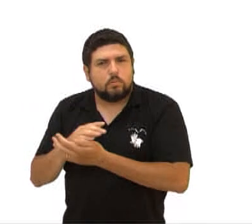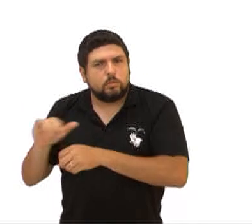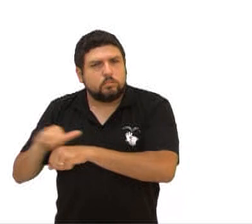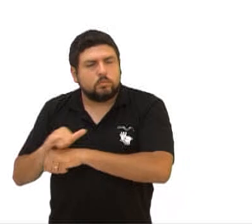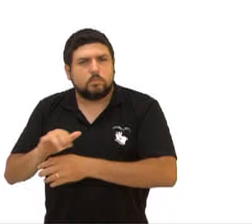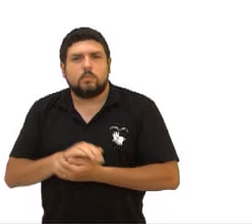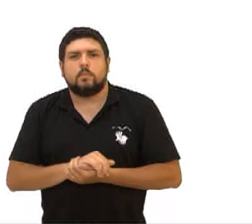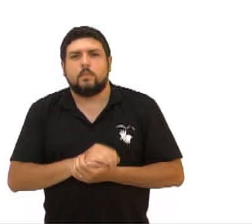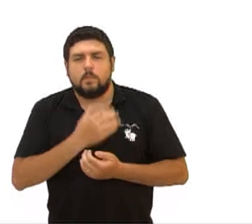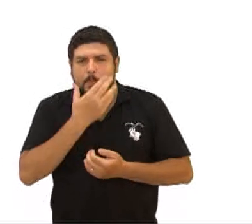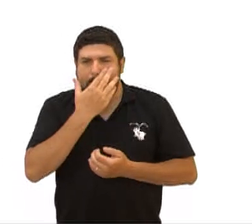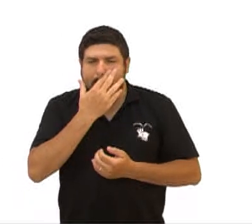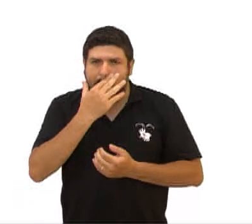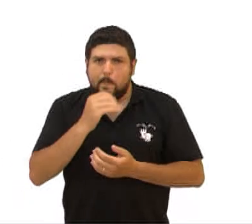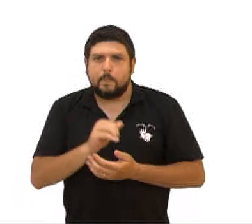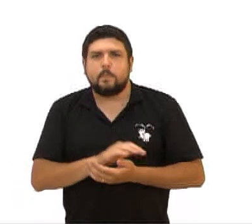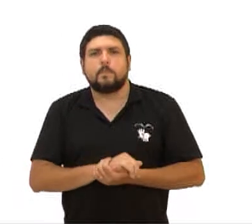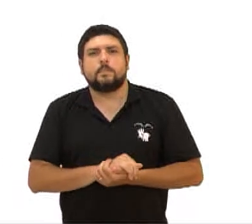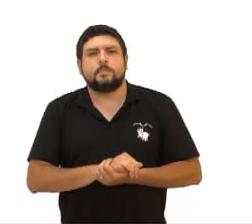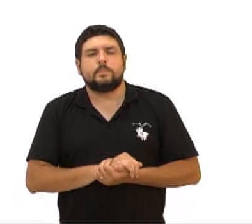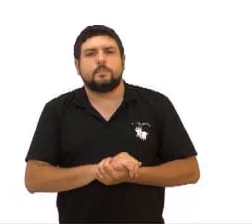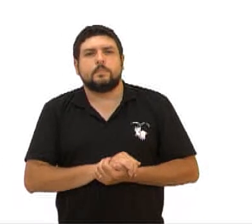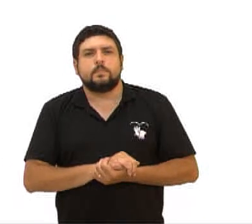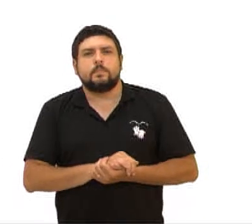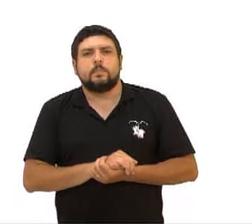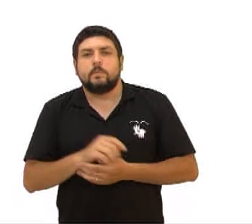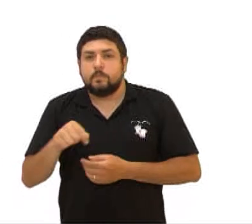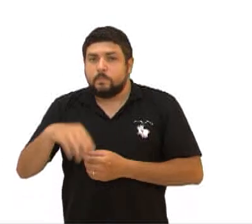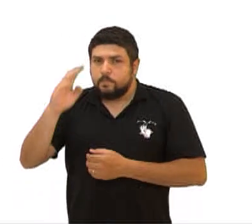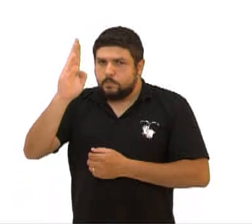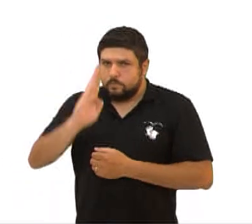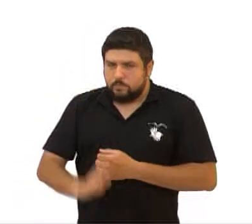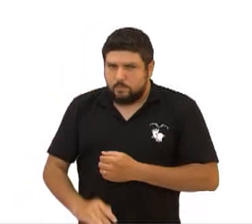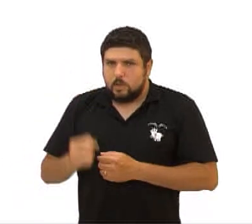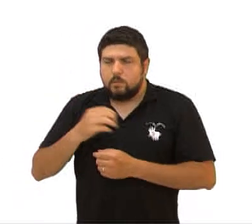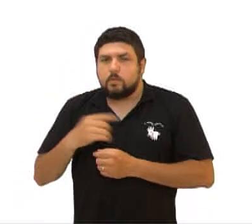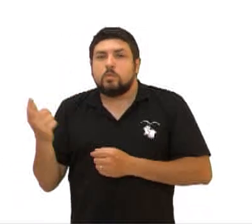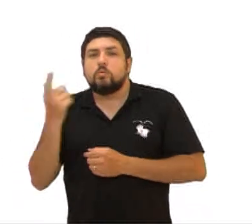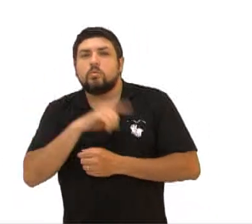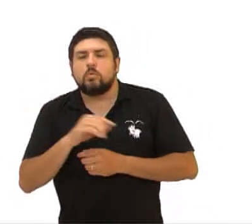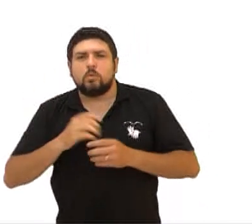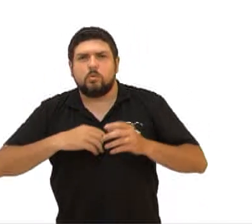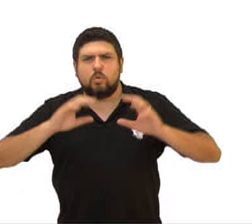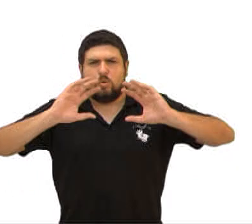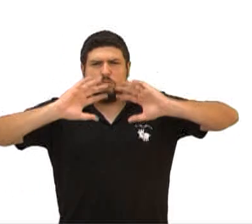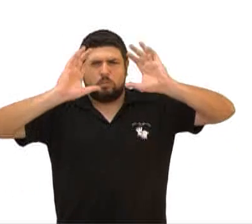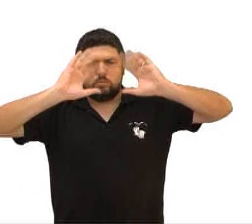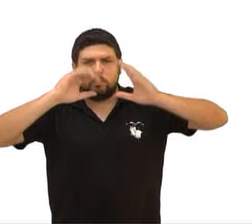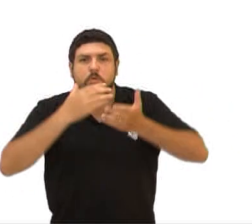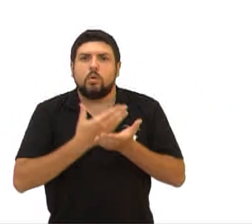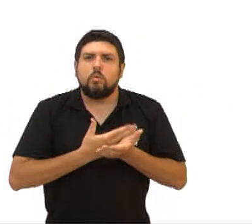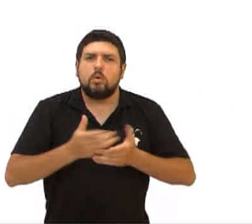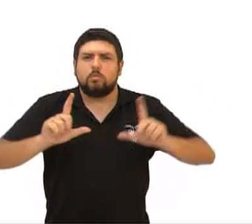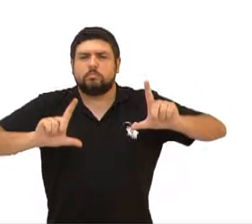para o desfecho aqui no Brasil. Então a gente teve, então, de fato, o voleibol sendo transmitido pela TV, né?